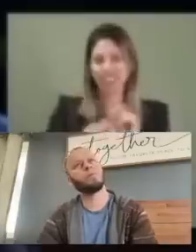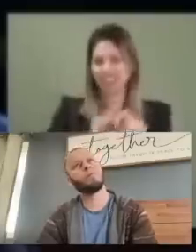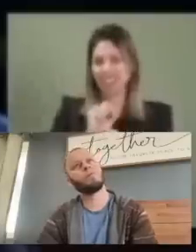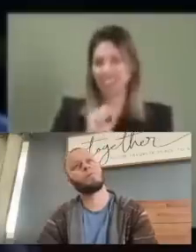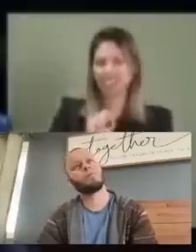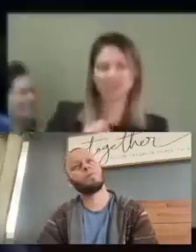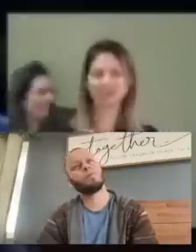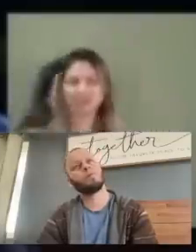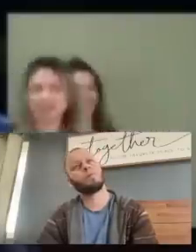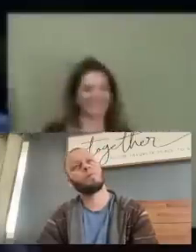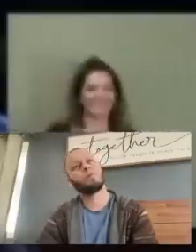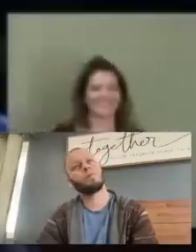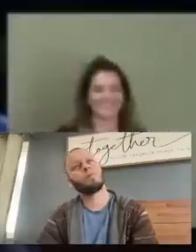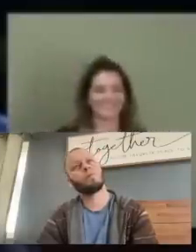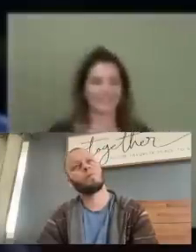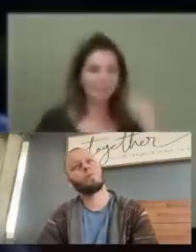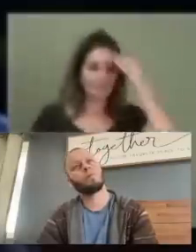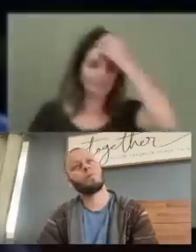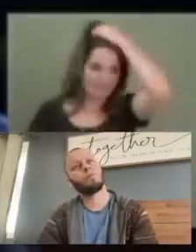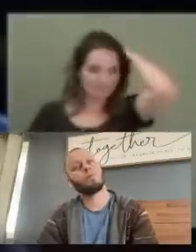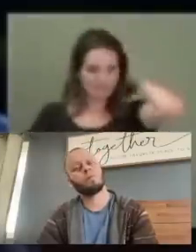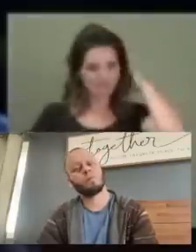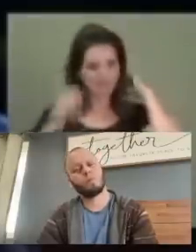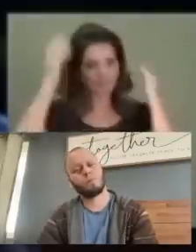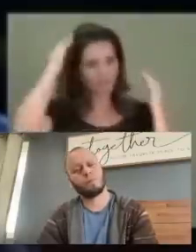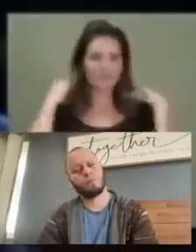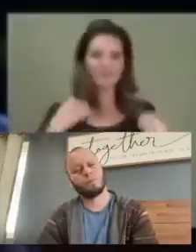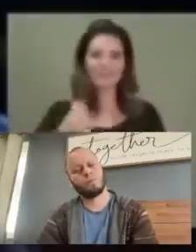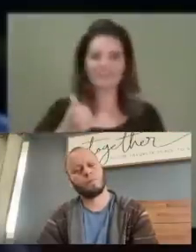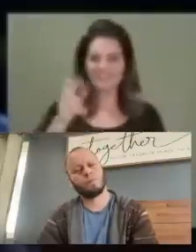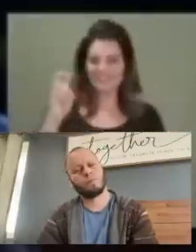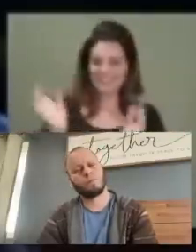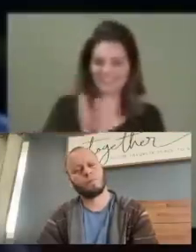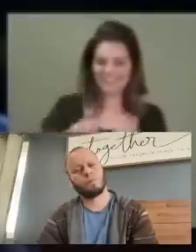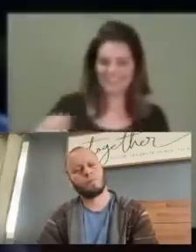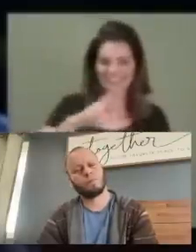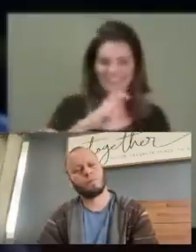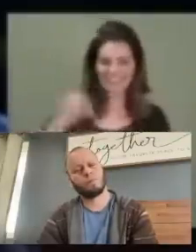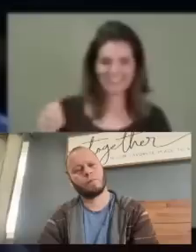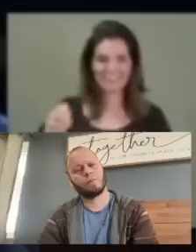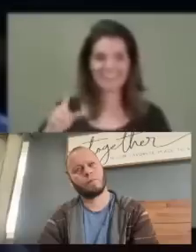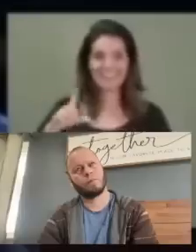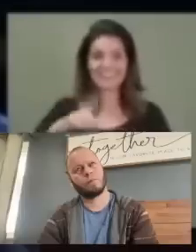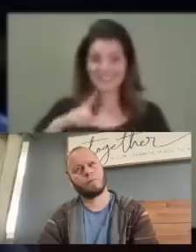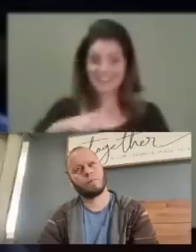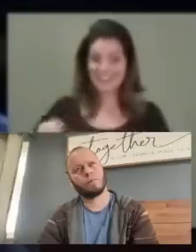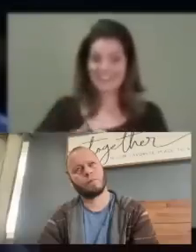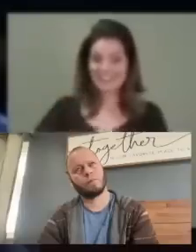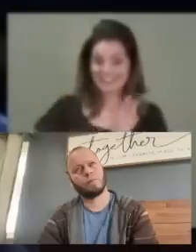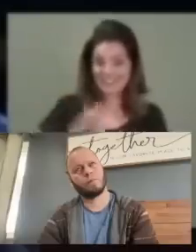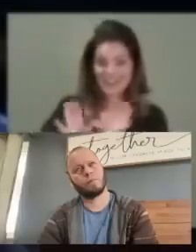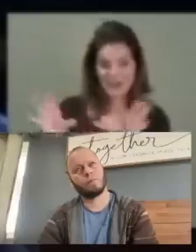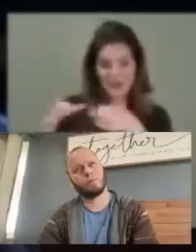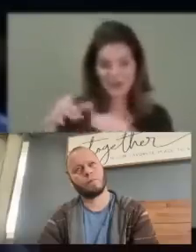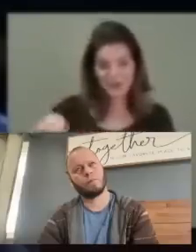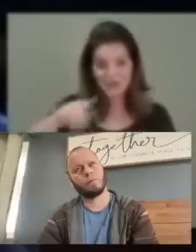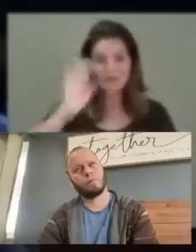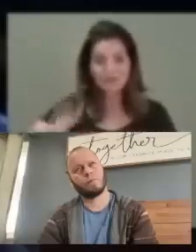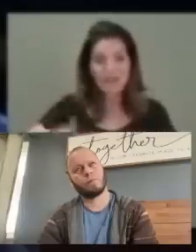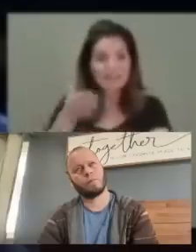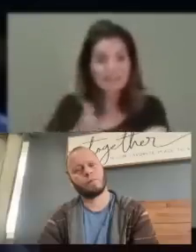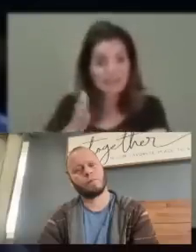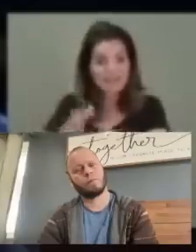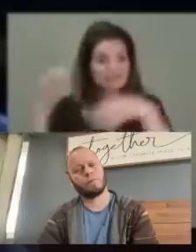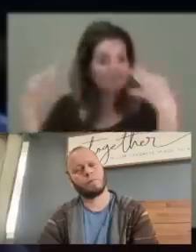integrantes de 500 quando houve a chegada do ônibus houve também a chegada do grupo que já estava treinada